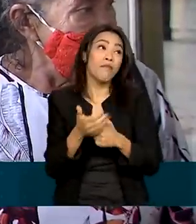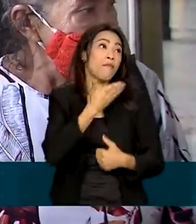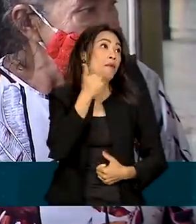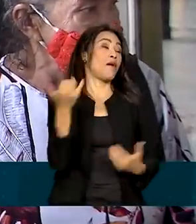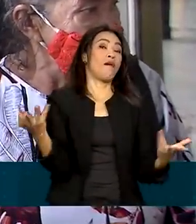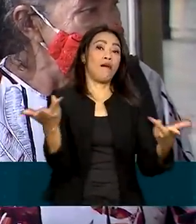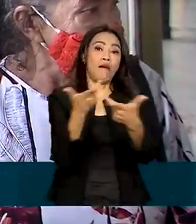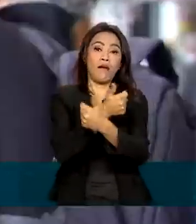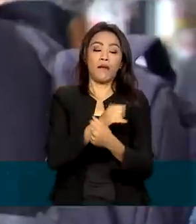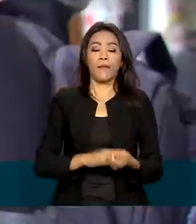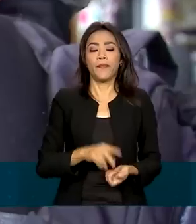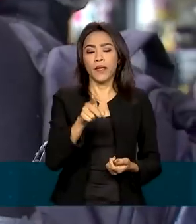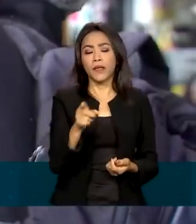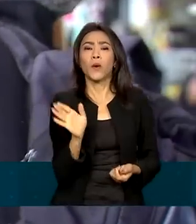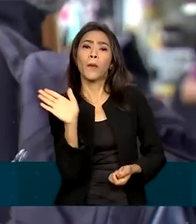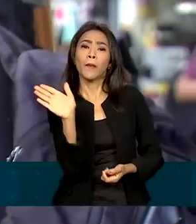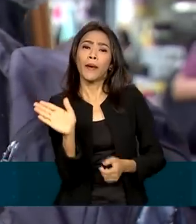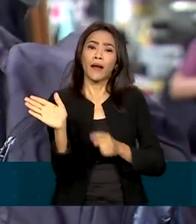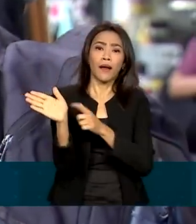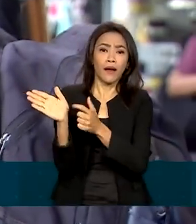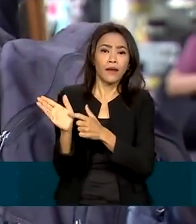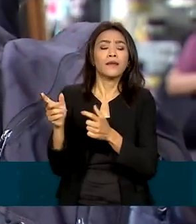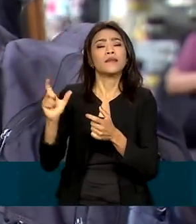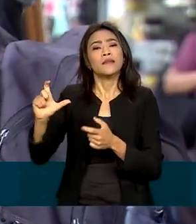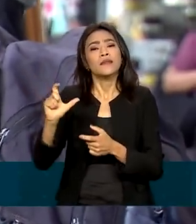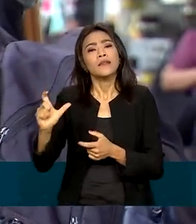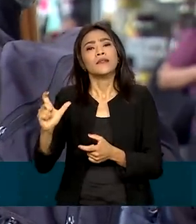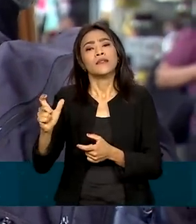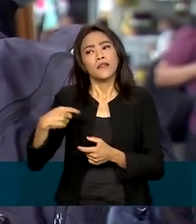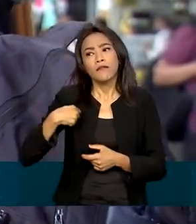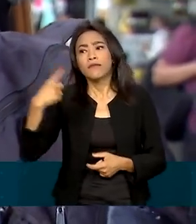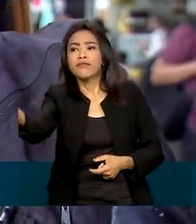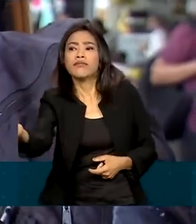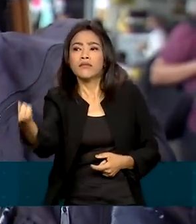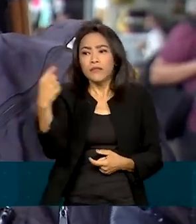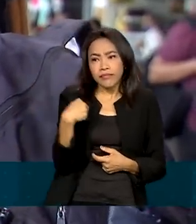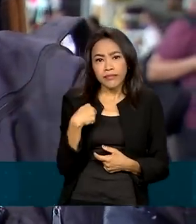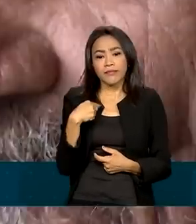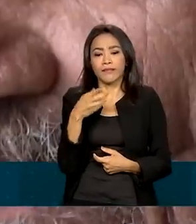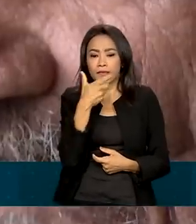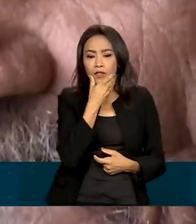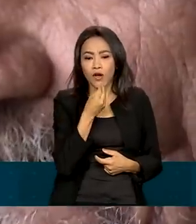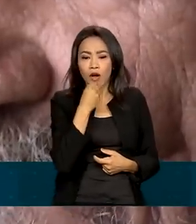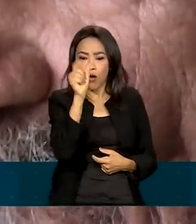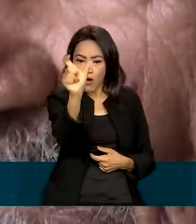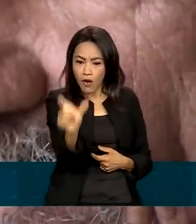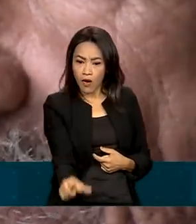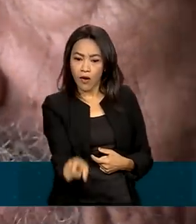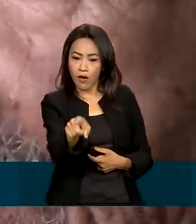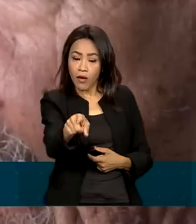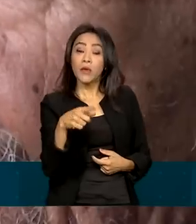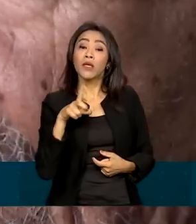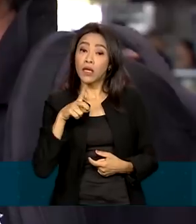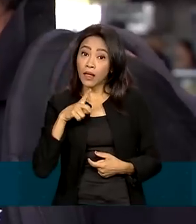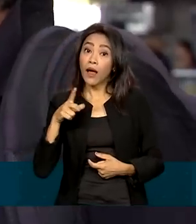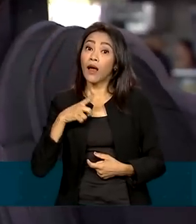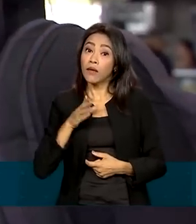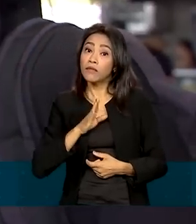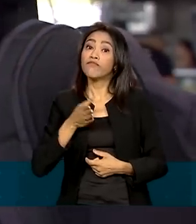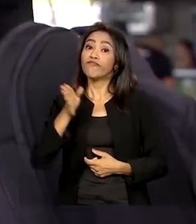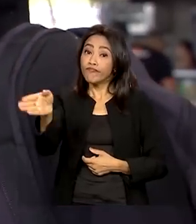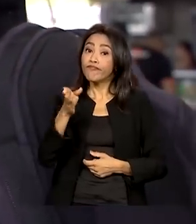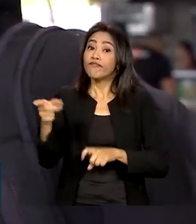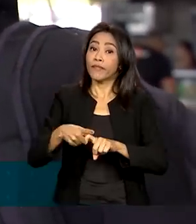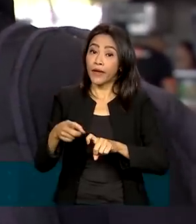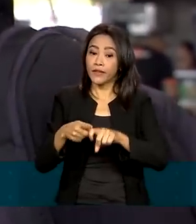livre para os idosos também ajuda as idas e vindas do seu Edson, que está em tratamento médico. E eu quero chegar